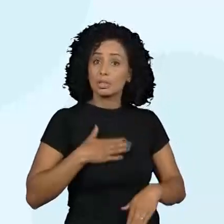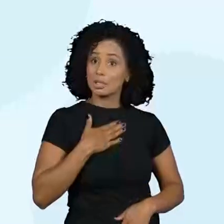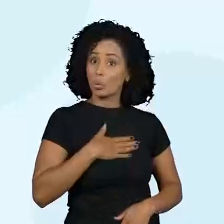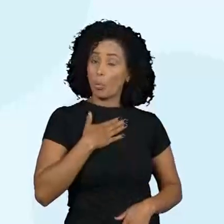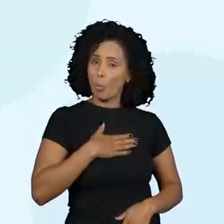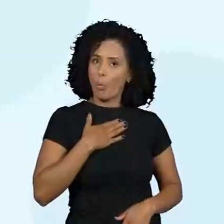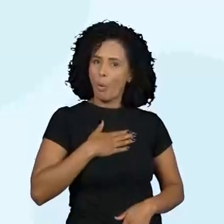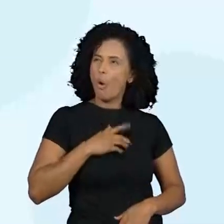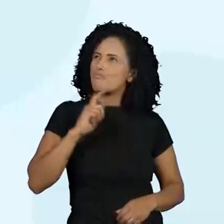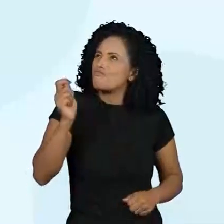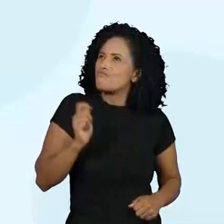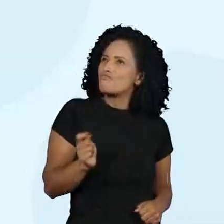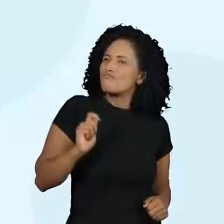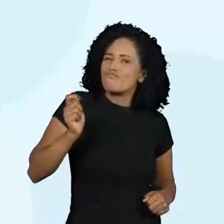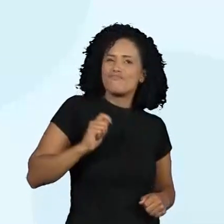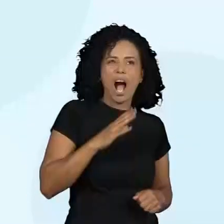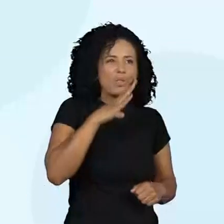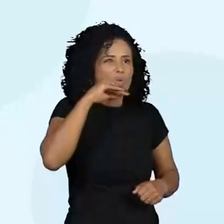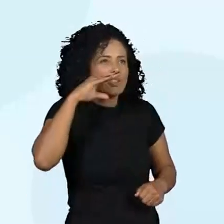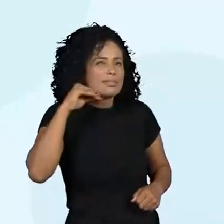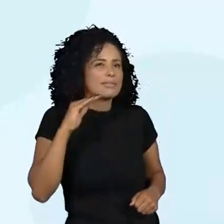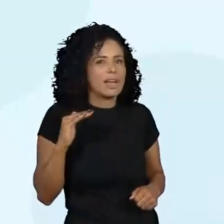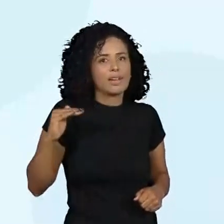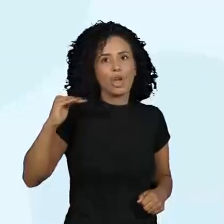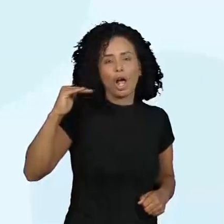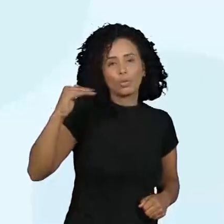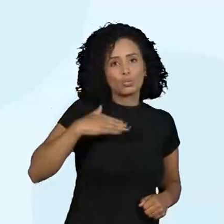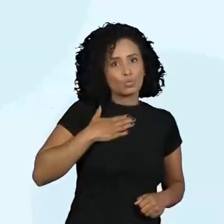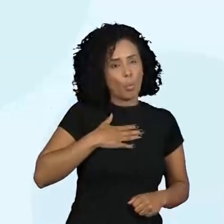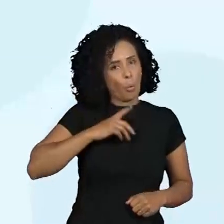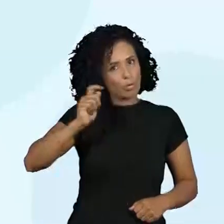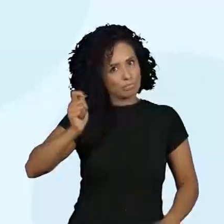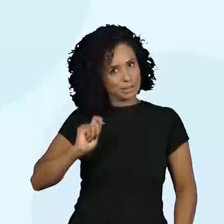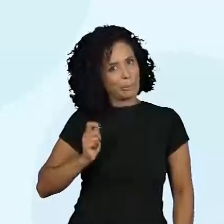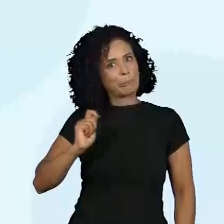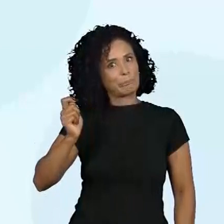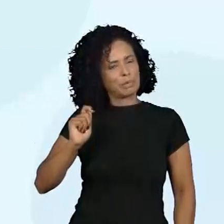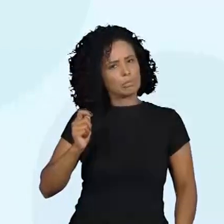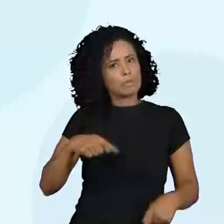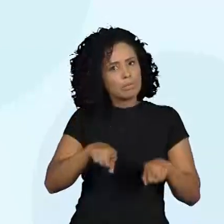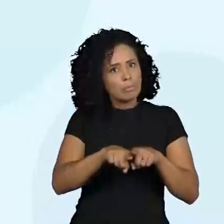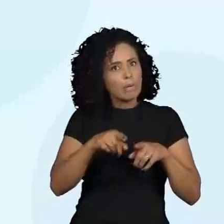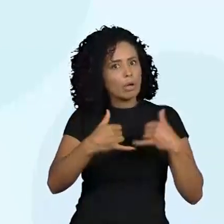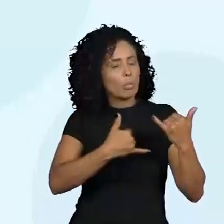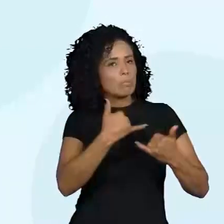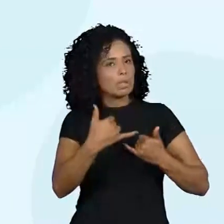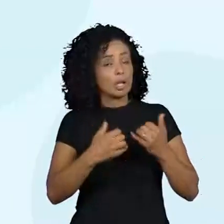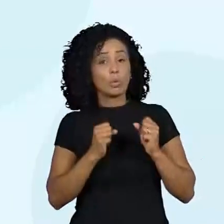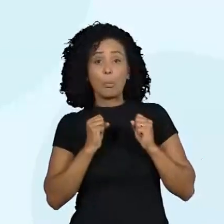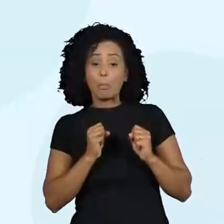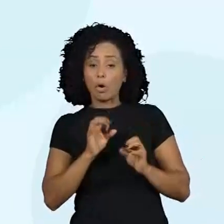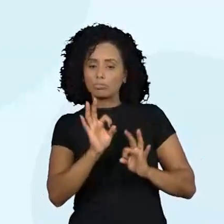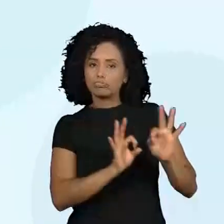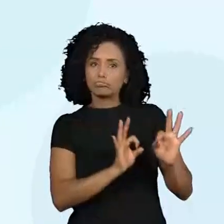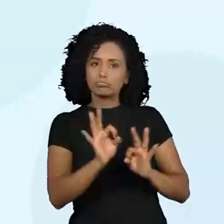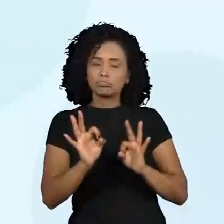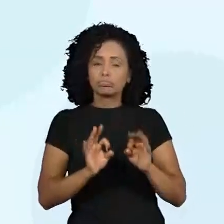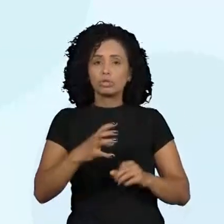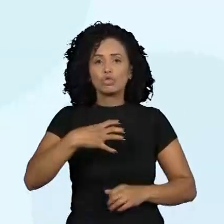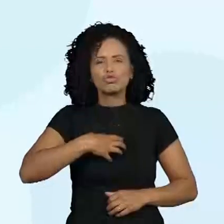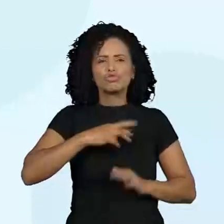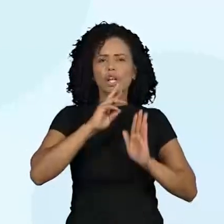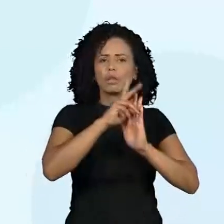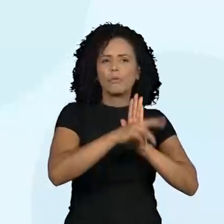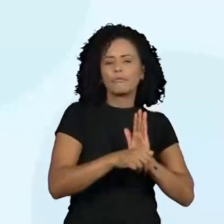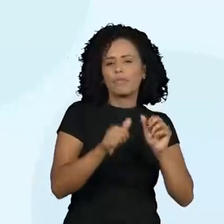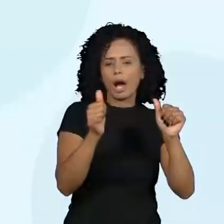crianças, né, e os adolescentes e até mesmo os adultos, e é um brinquedo que pode ser confeccionado de diferentes formas